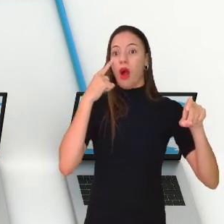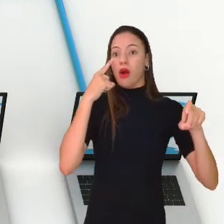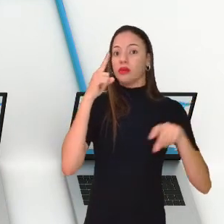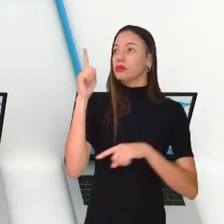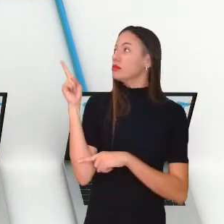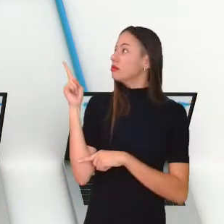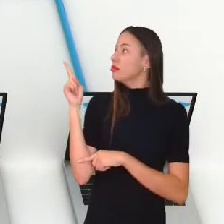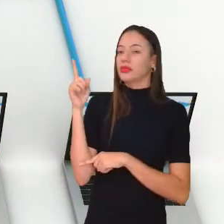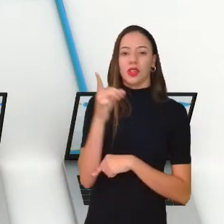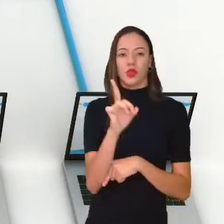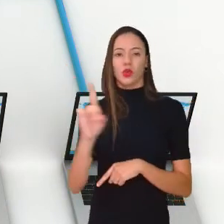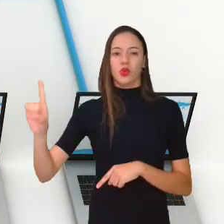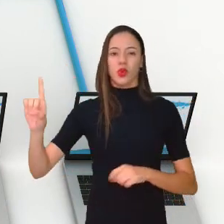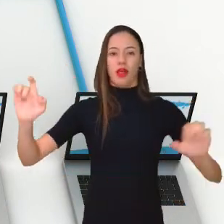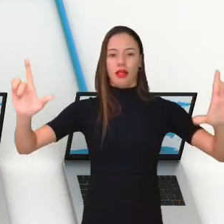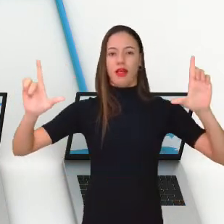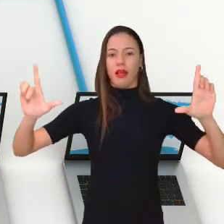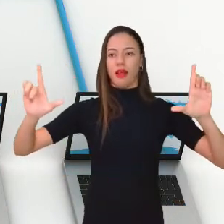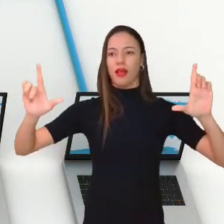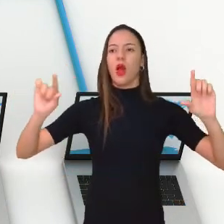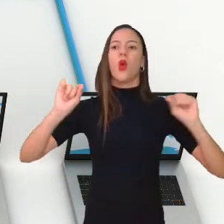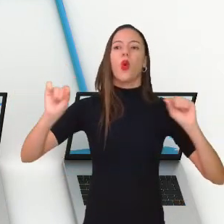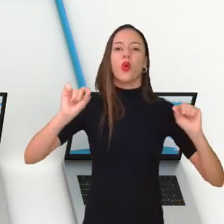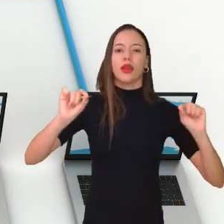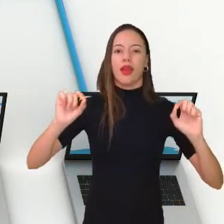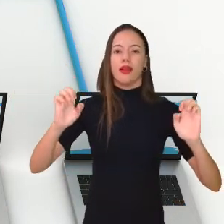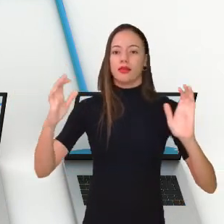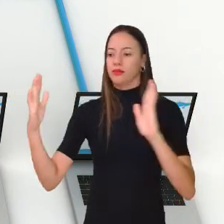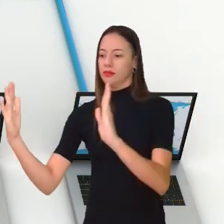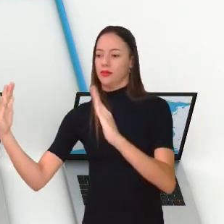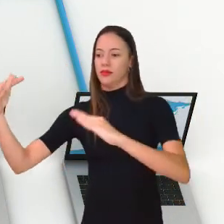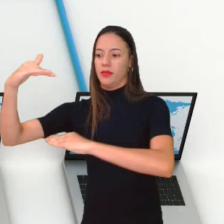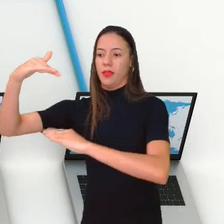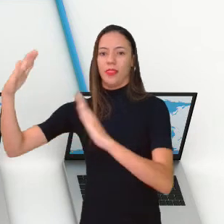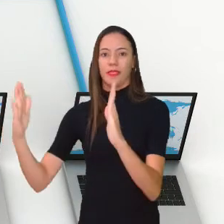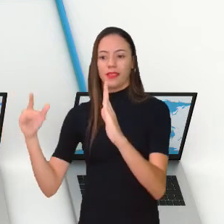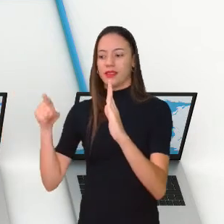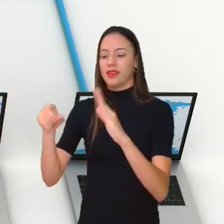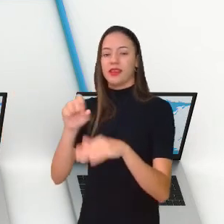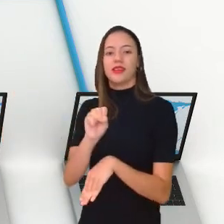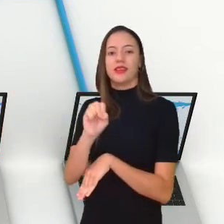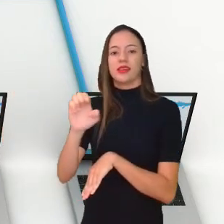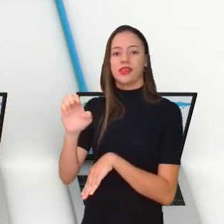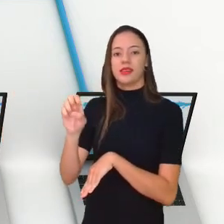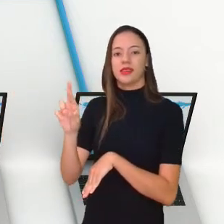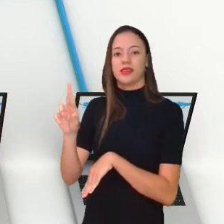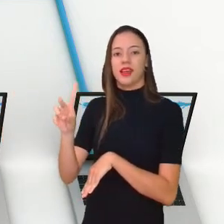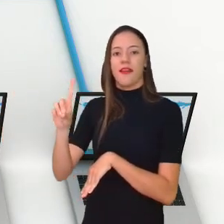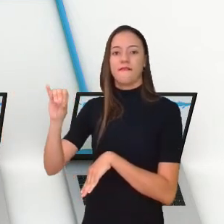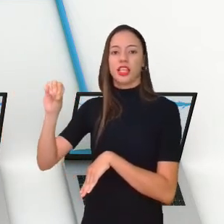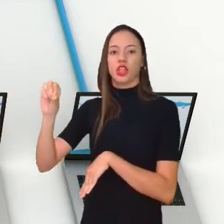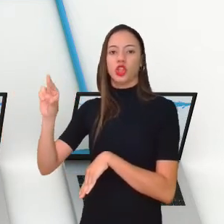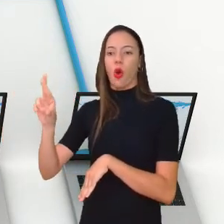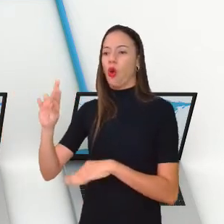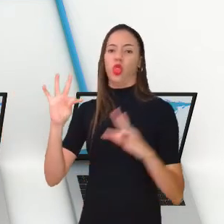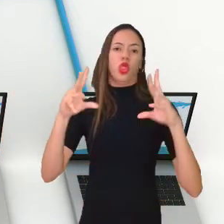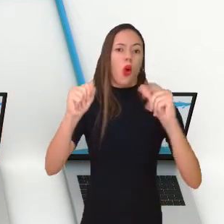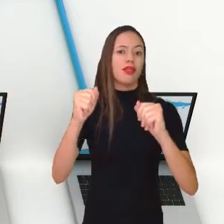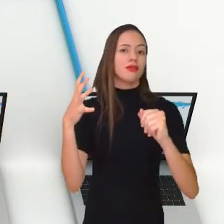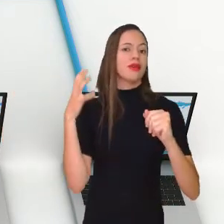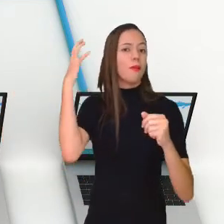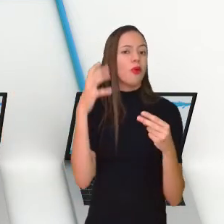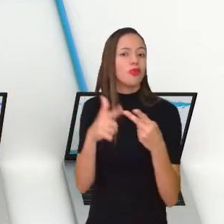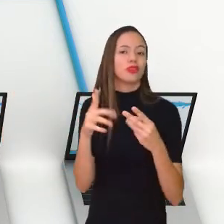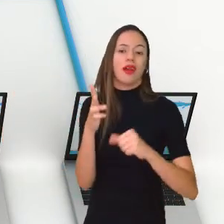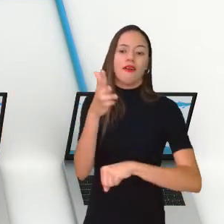lado direito é onde estão os servidores, né? Onde estão lá todos os vídeos do YouTube, todas as músicas do Spotify, todos os